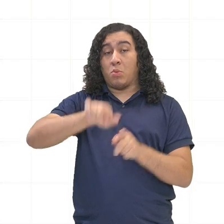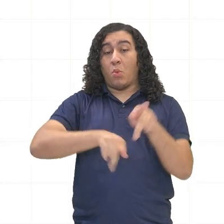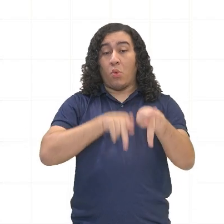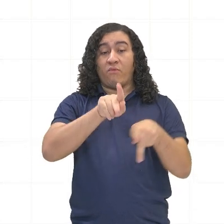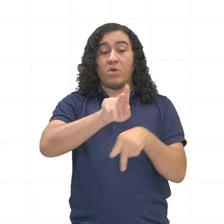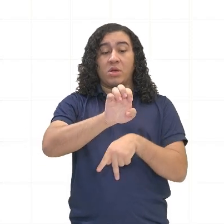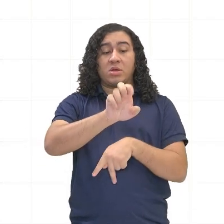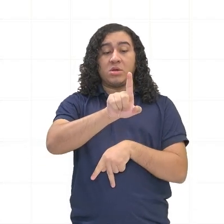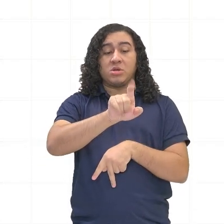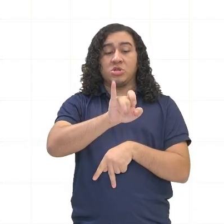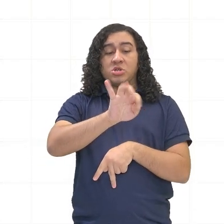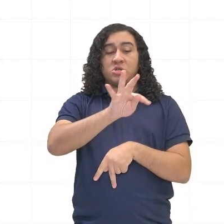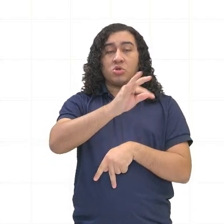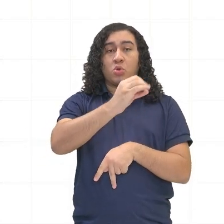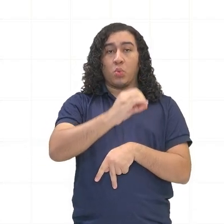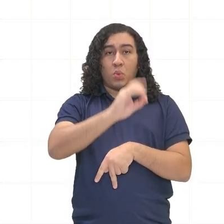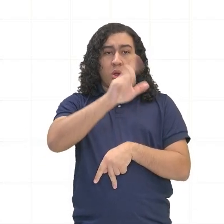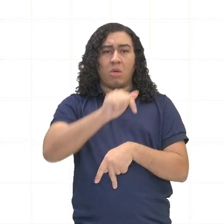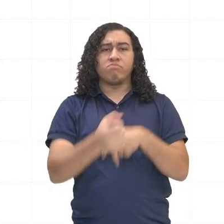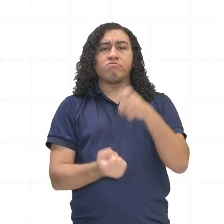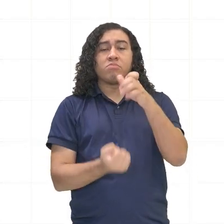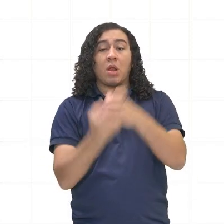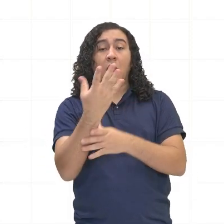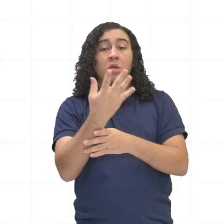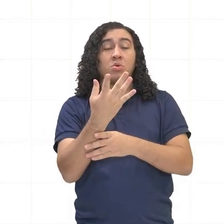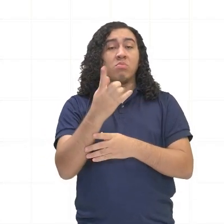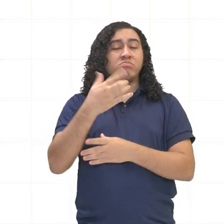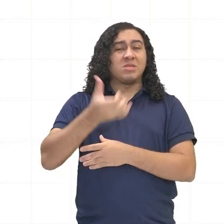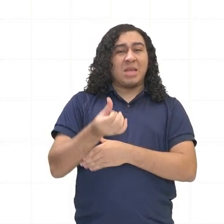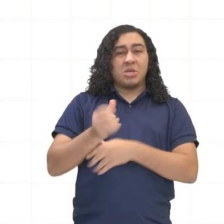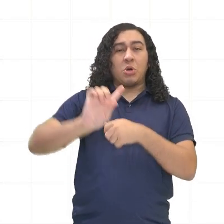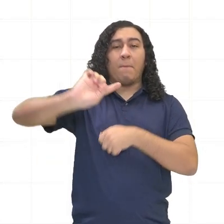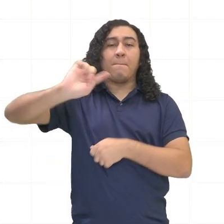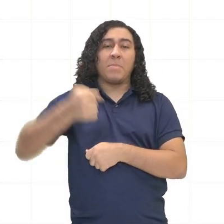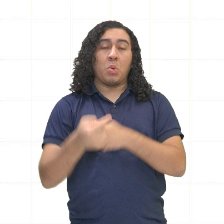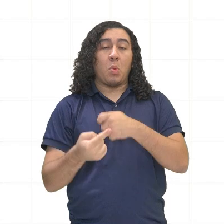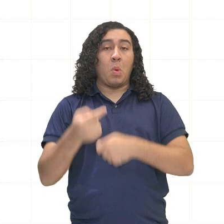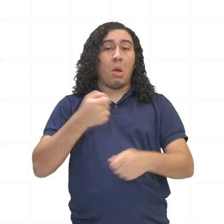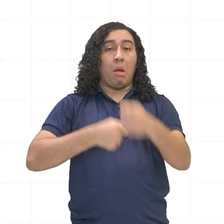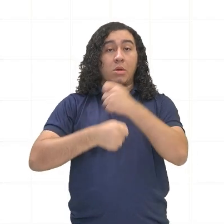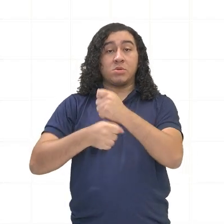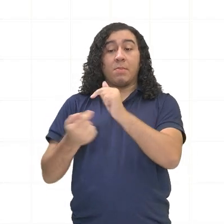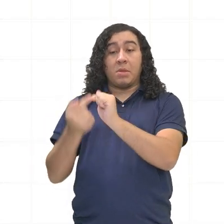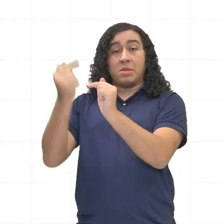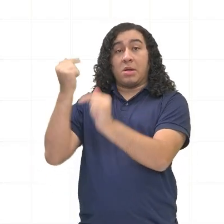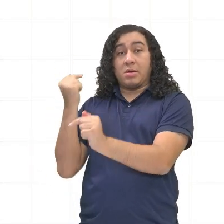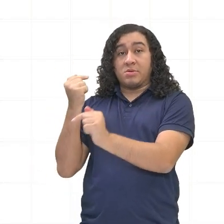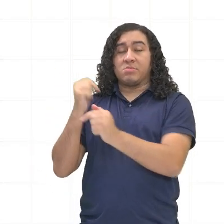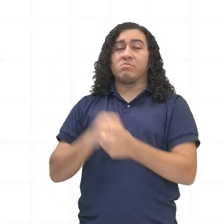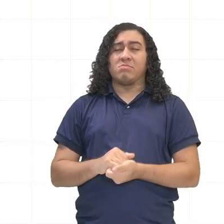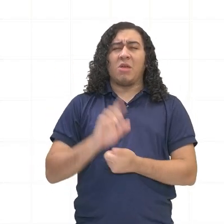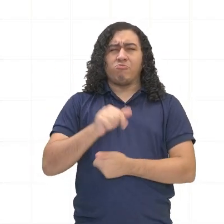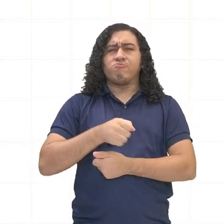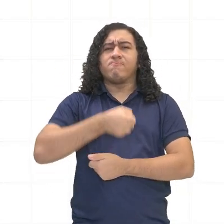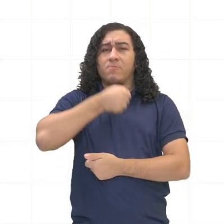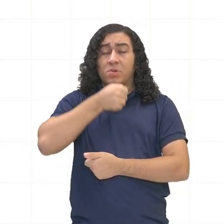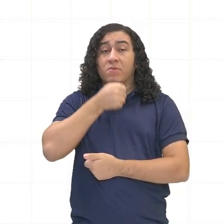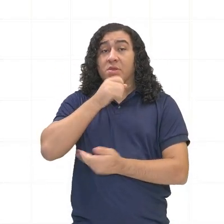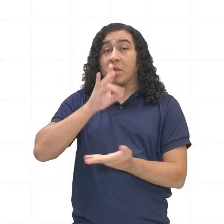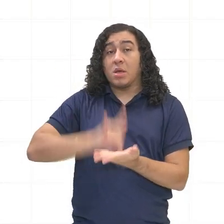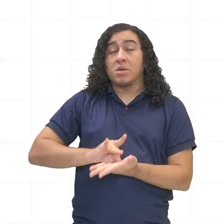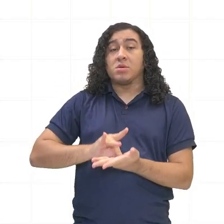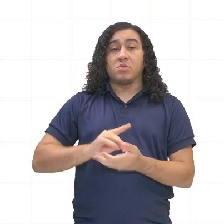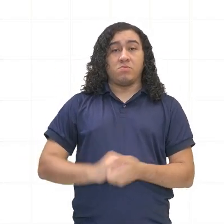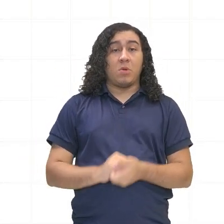de 6.000 anos atrás e está entre os mais antigos. Ele é baseado no ciclo